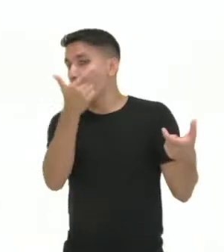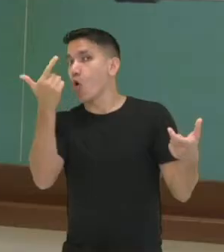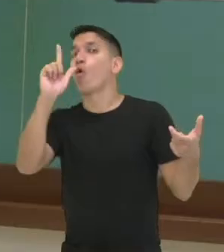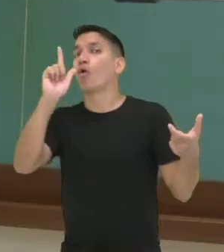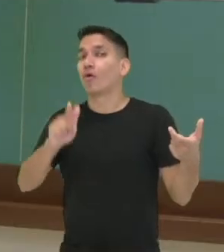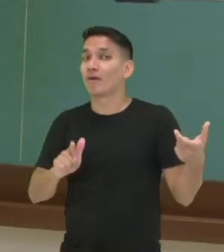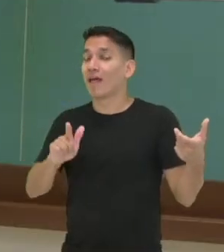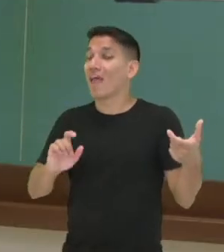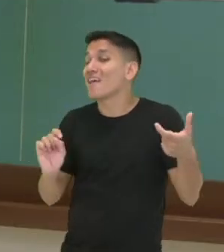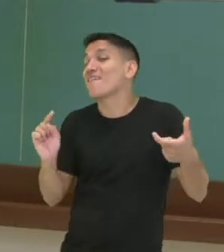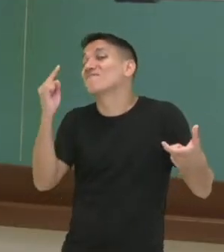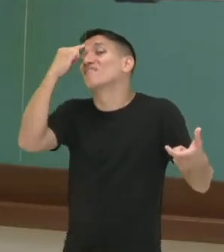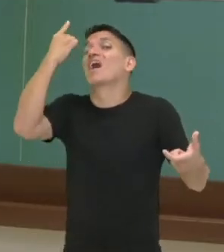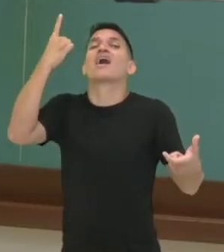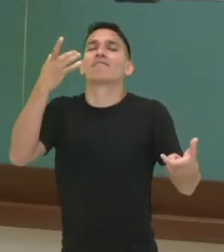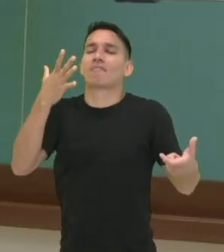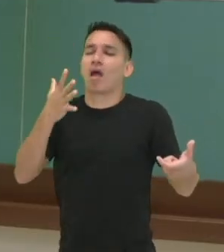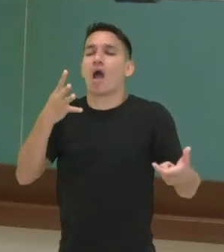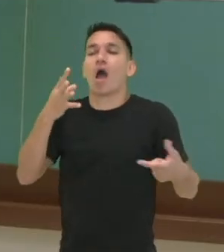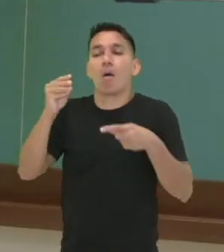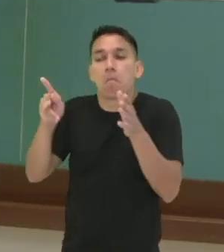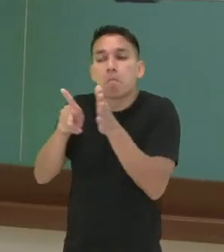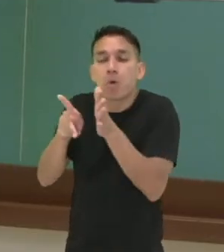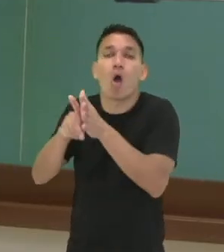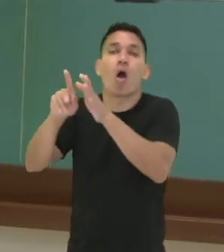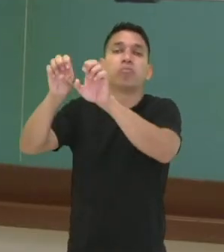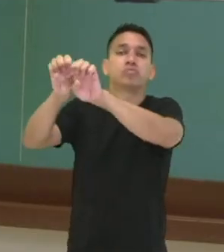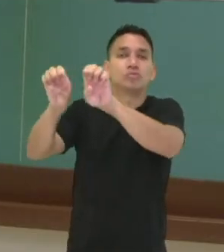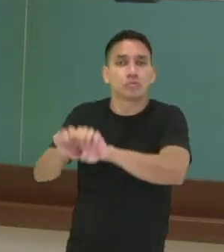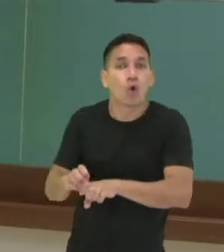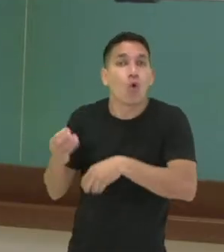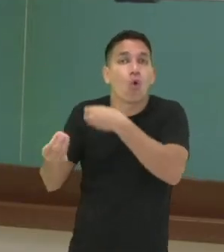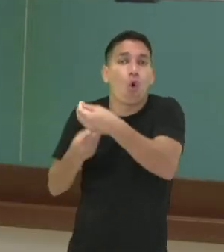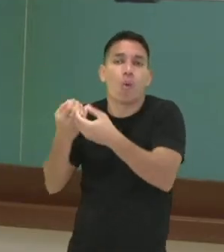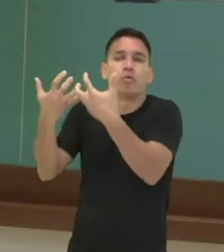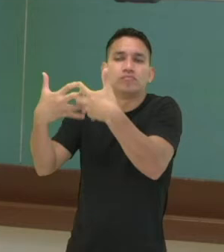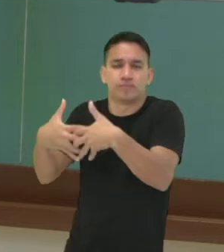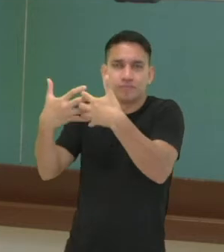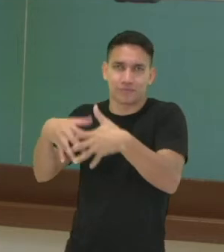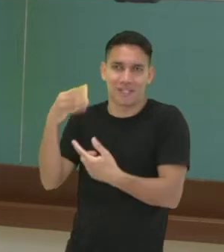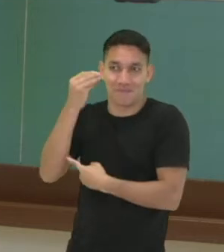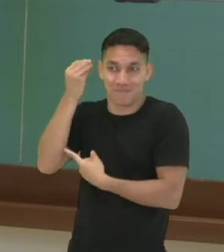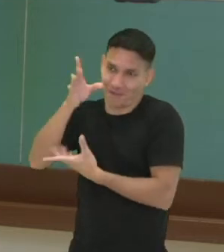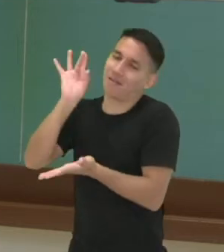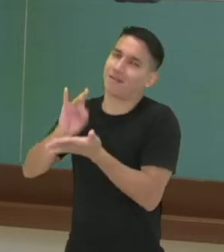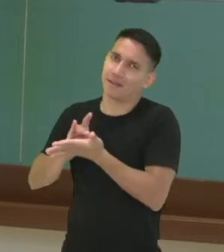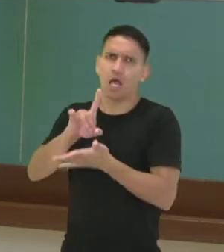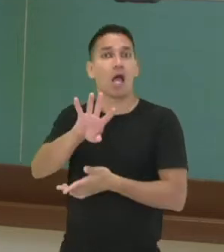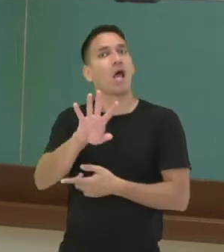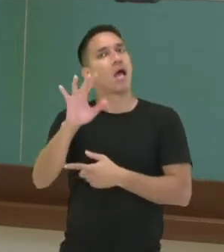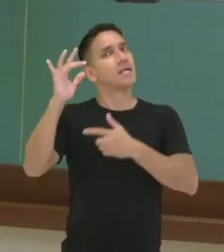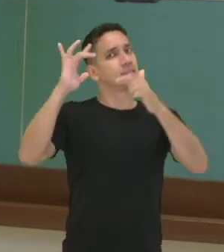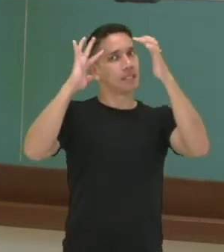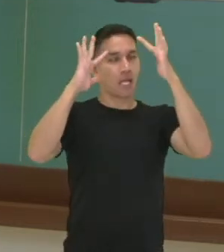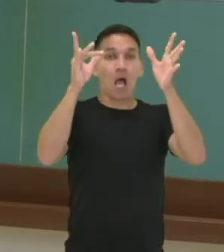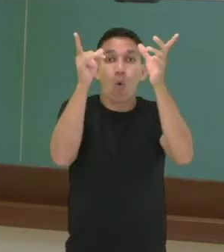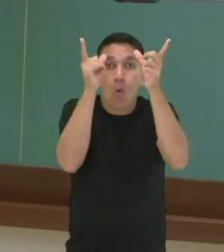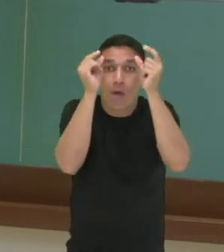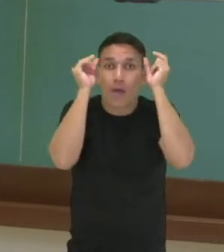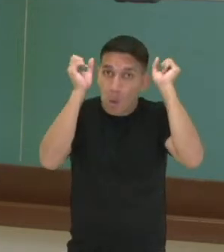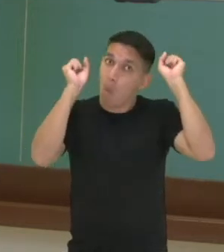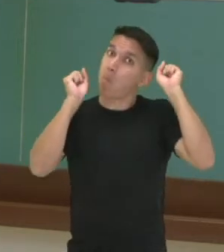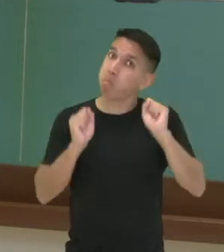a coisa, a experiência em si. Então, ele vai problematizar. Os gregos podem até ter inventado